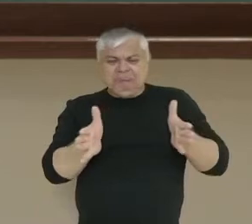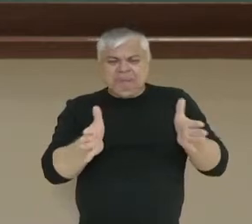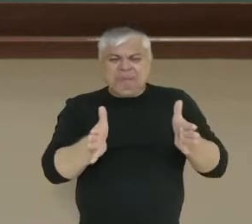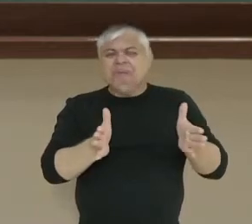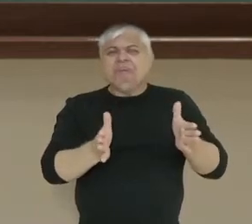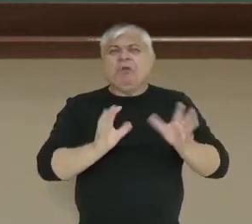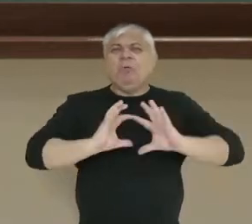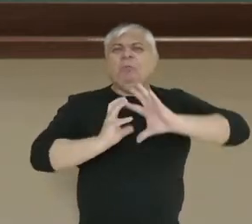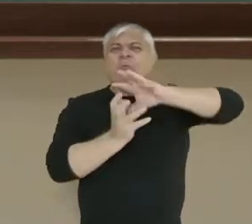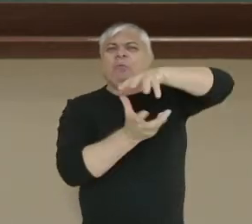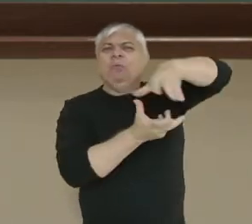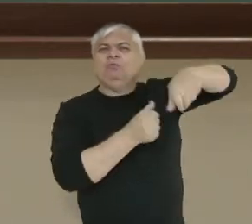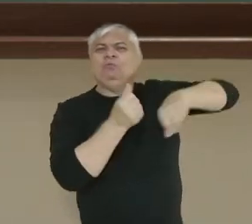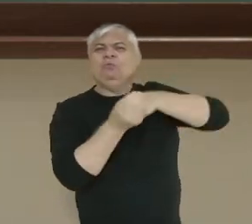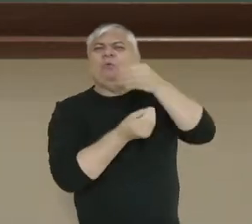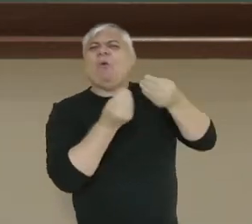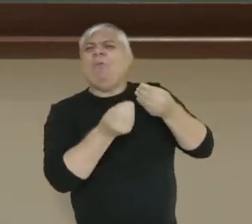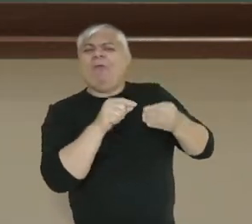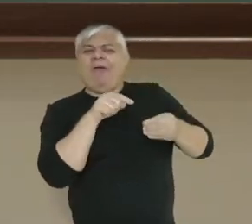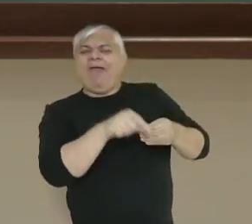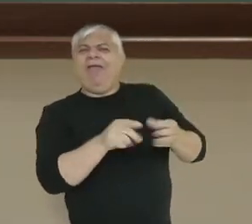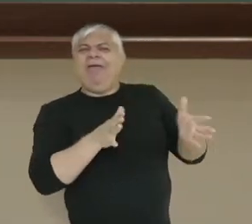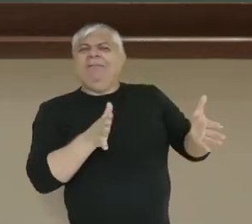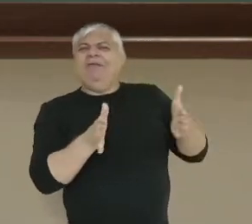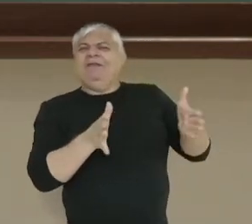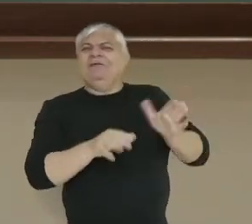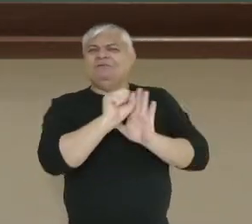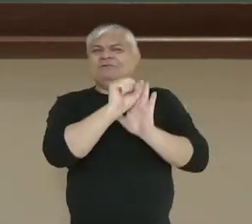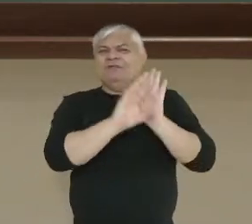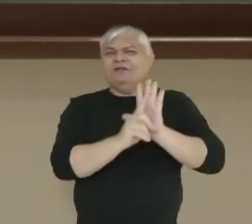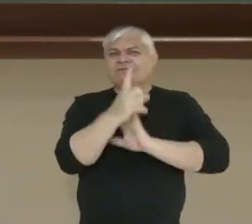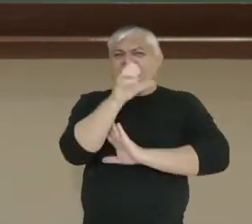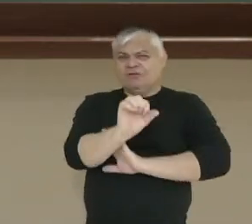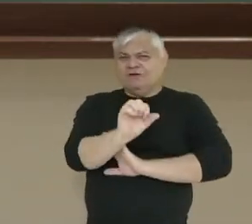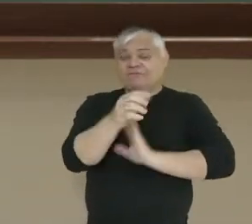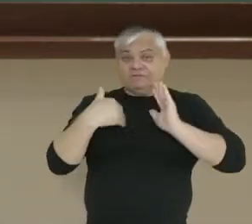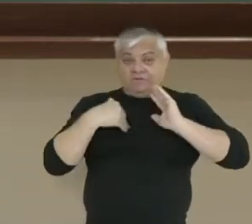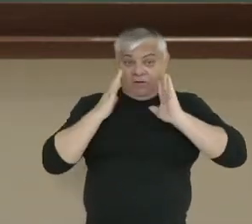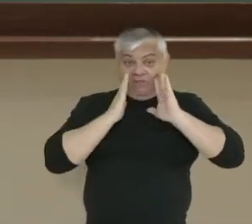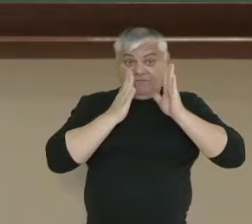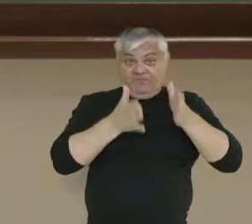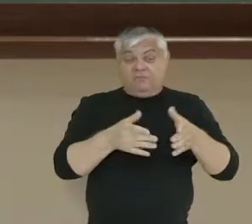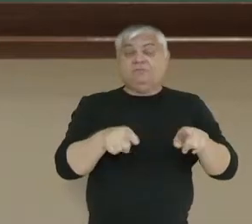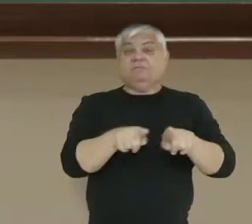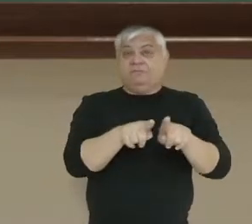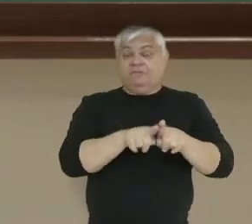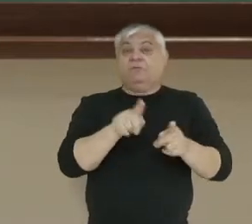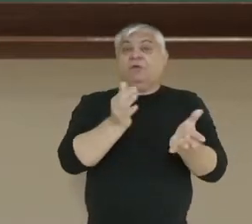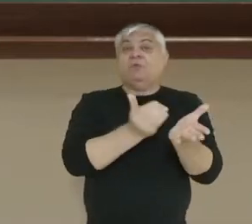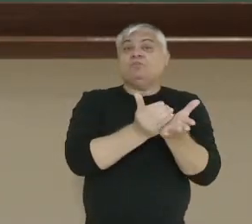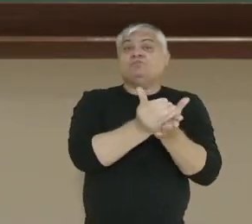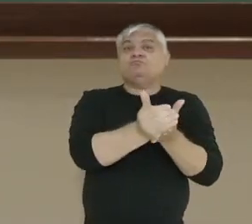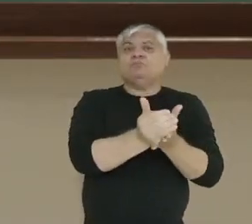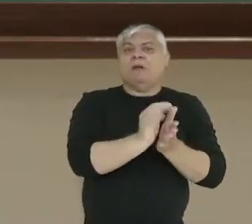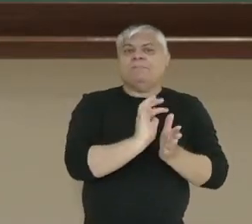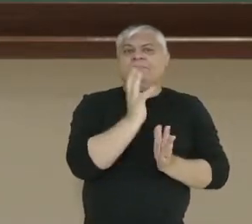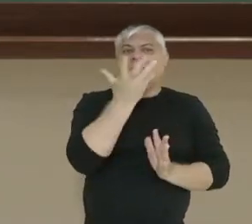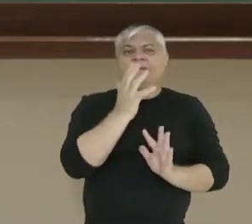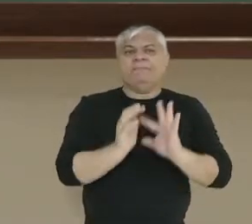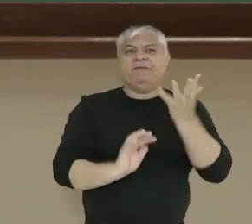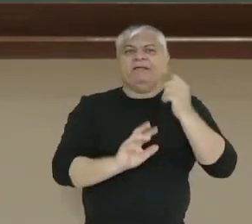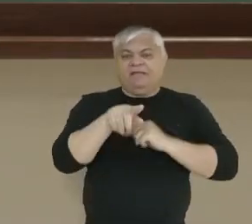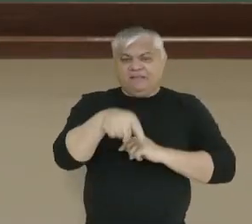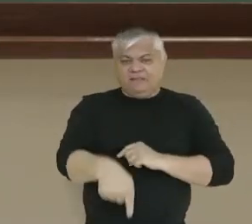pensa em tudo que o mundo estava vivendo, a gente também vai se focar em o que estava começando a acontecer também aqui